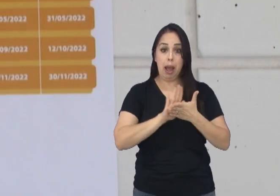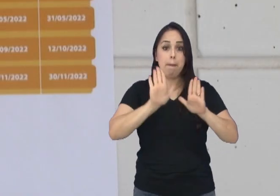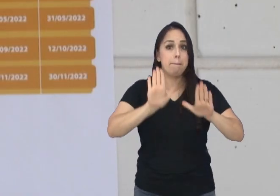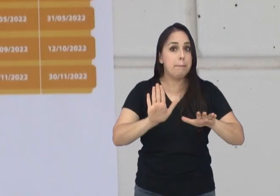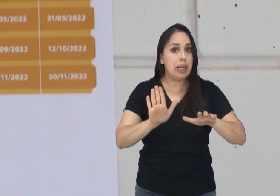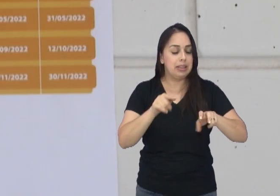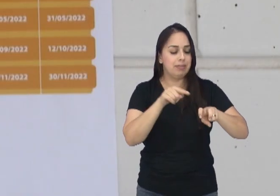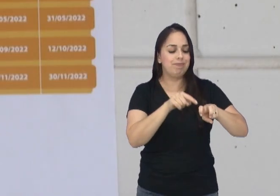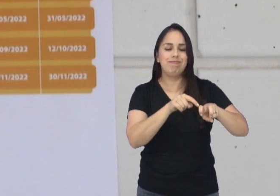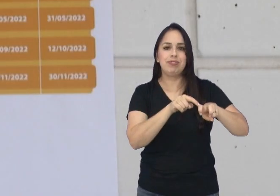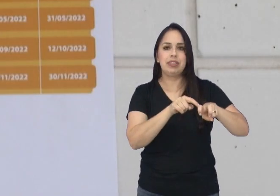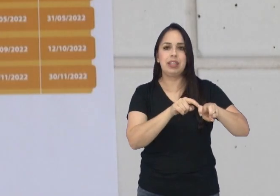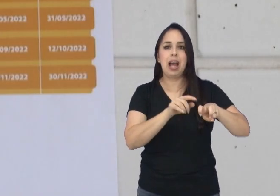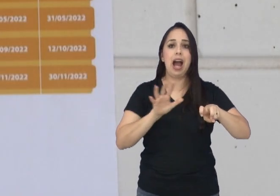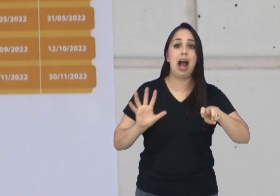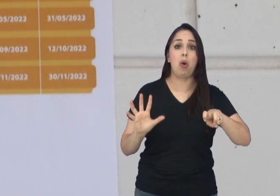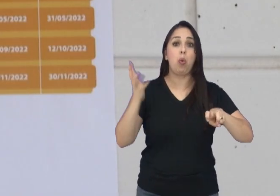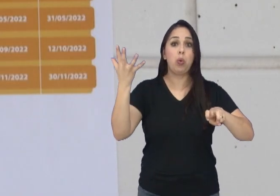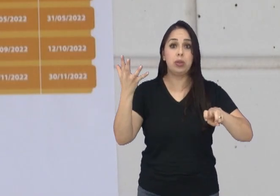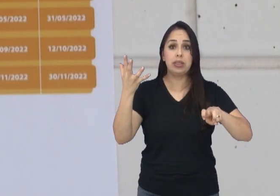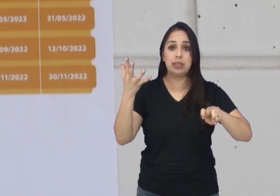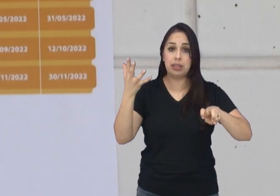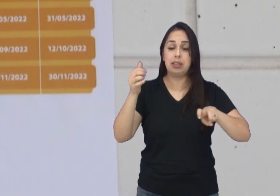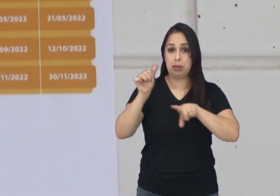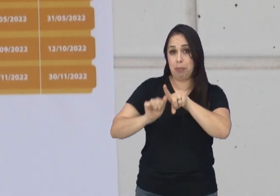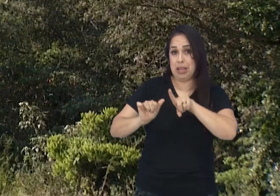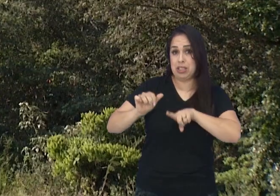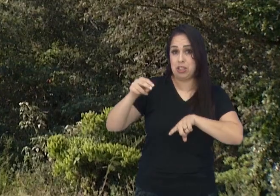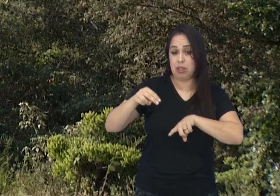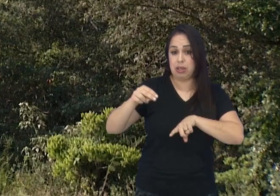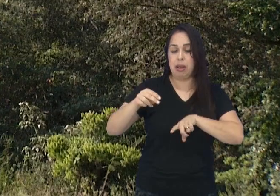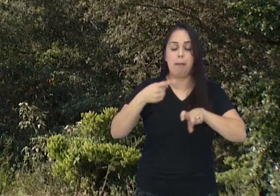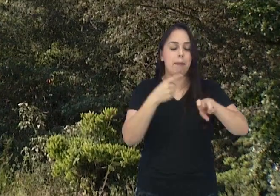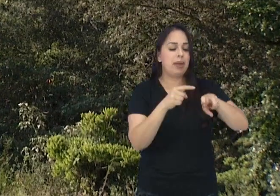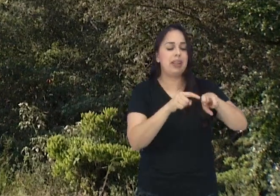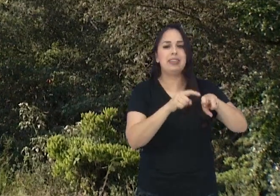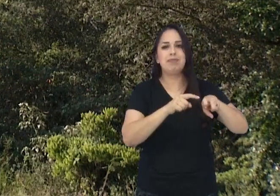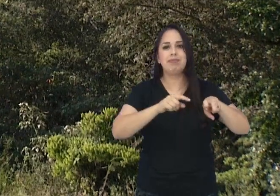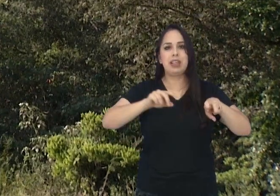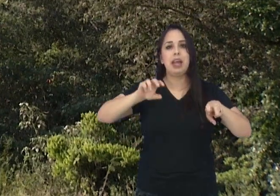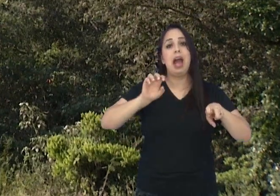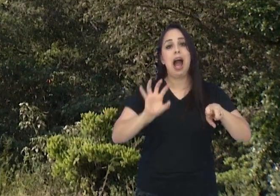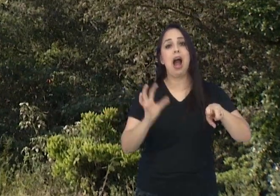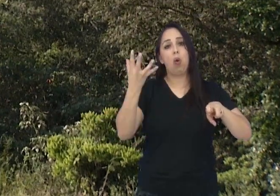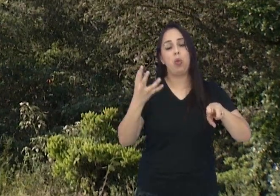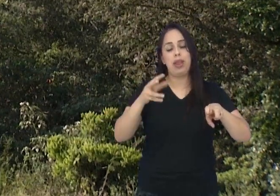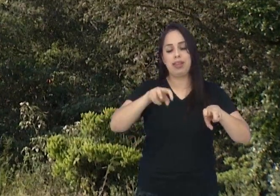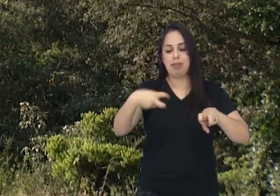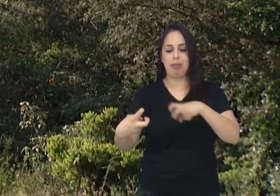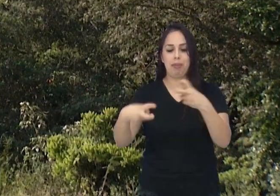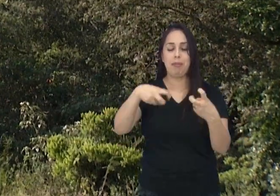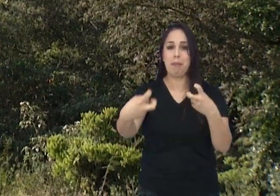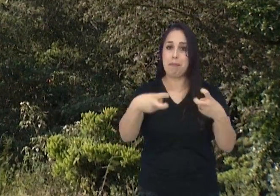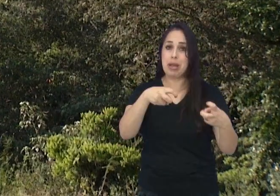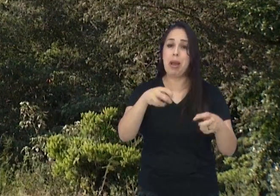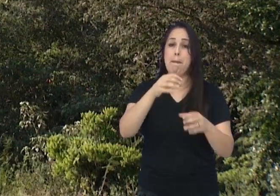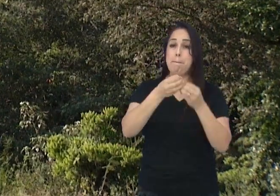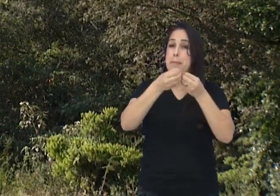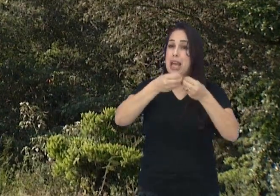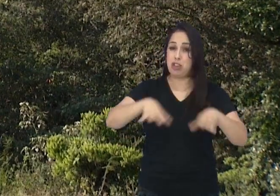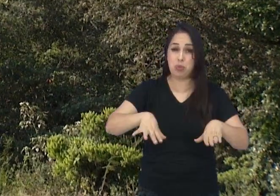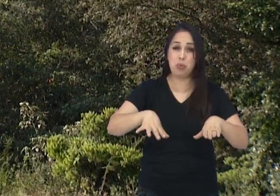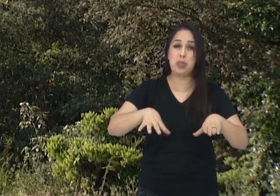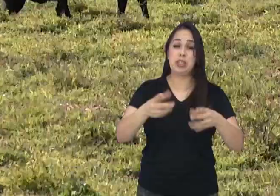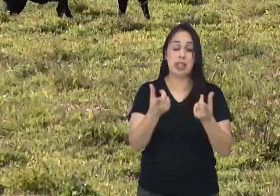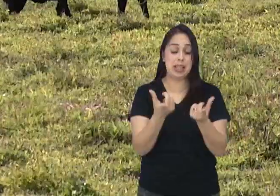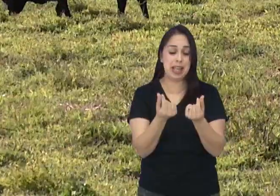entanto, a doença ganha destaque durante a campanha de imunização, pois é uma das maiores causas de prejuízos econômicos para